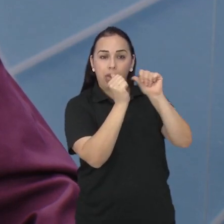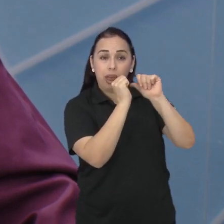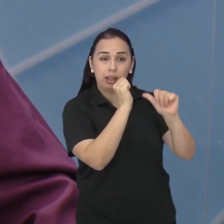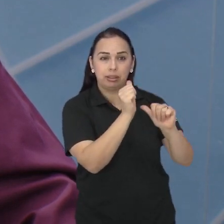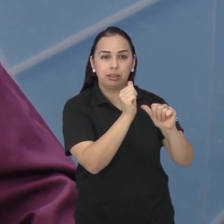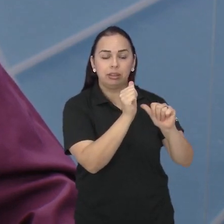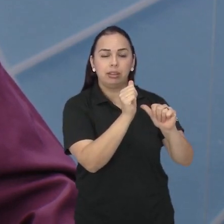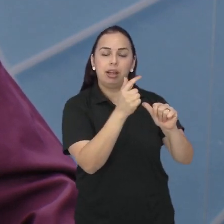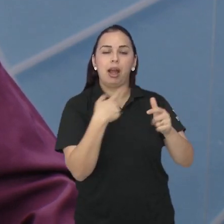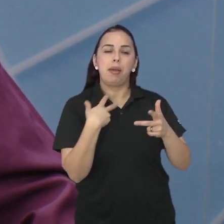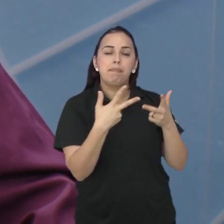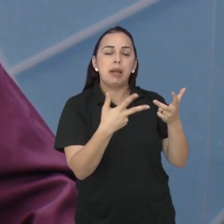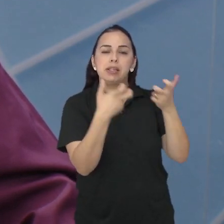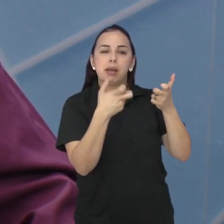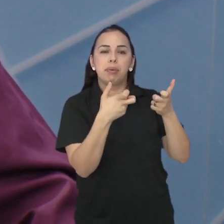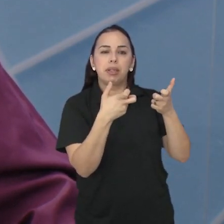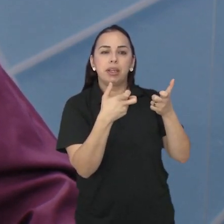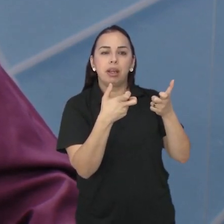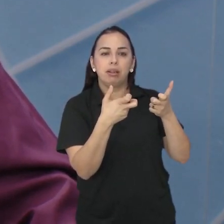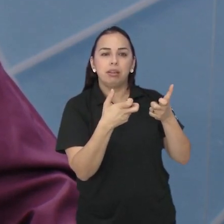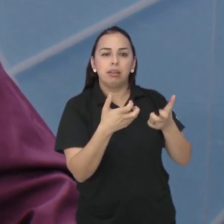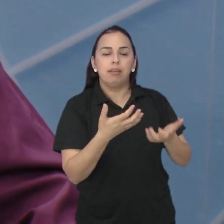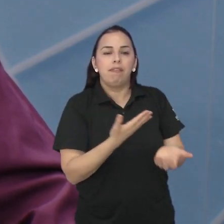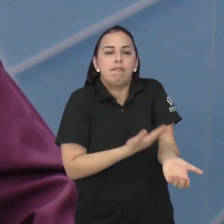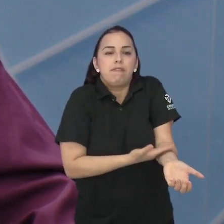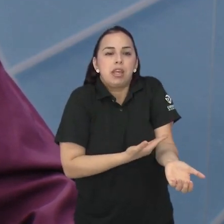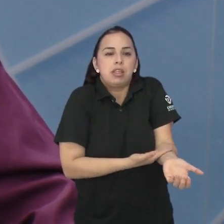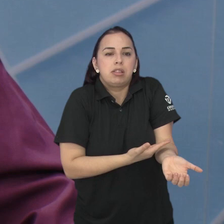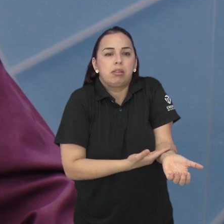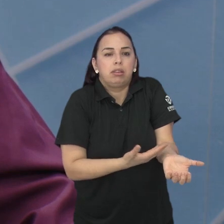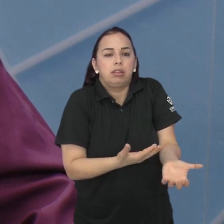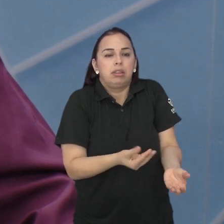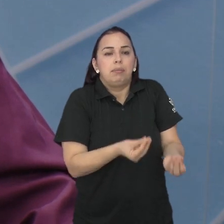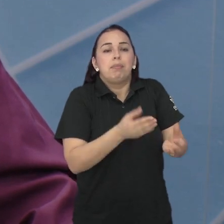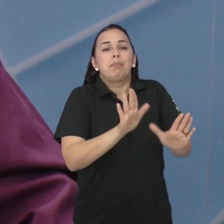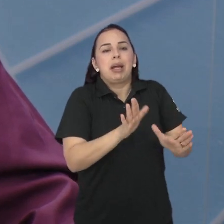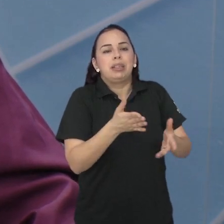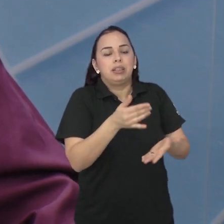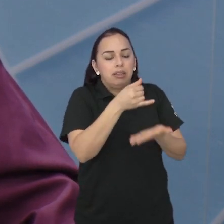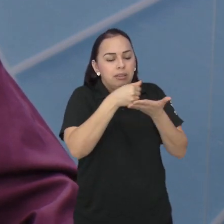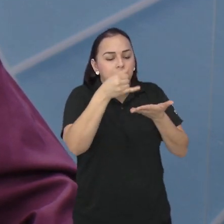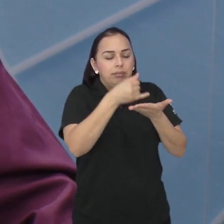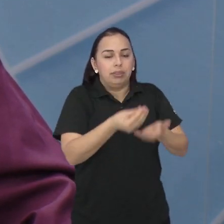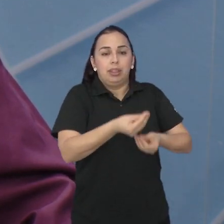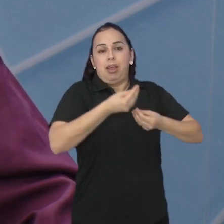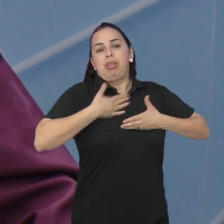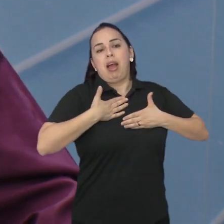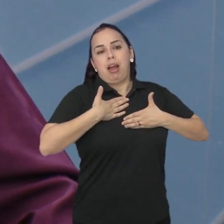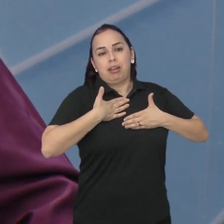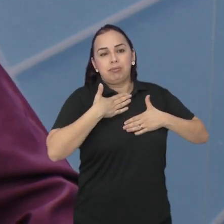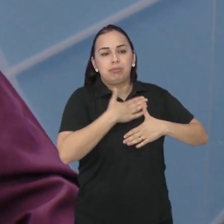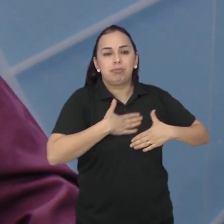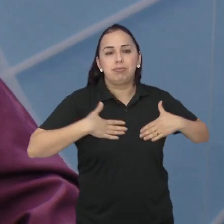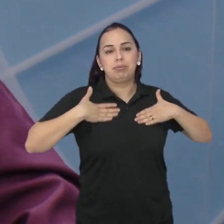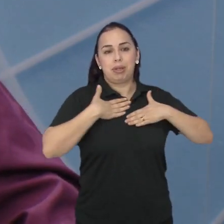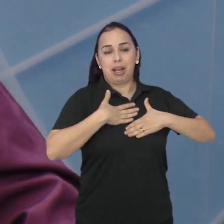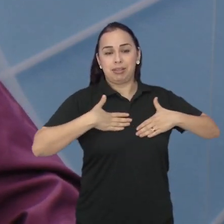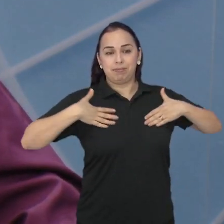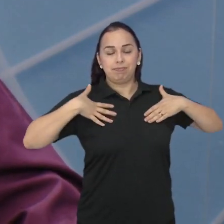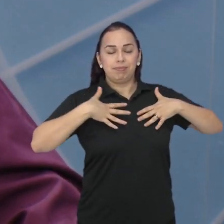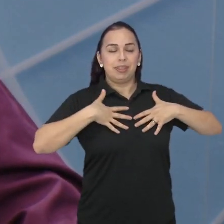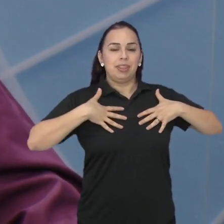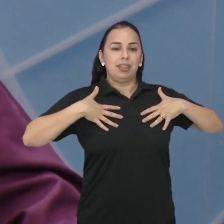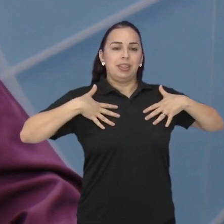a ficar condicionado àquele uso para ter aquele prazer momentâneo, né? Ou até o reforçador, que são as pessoas em